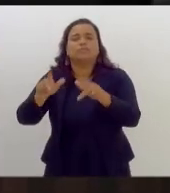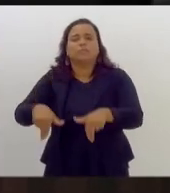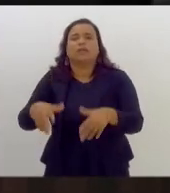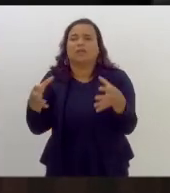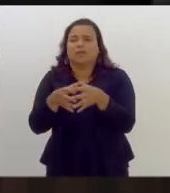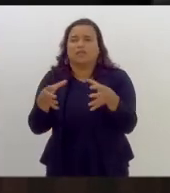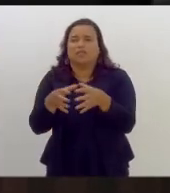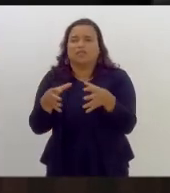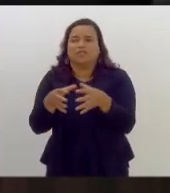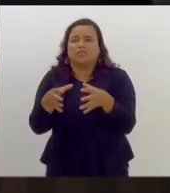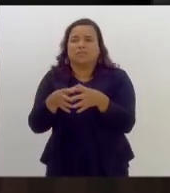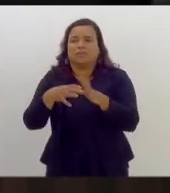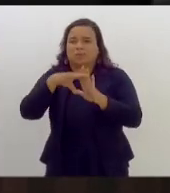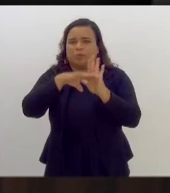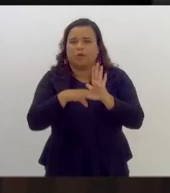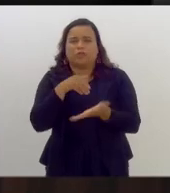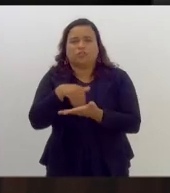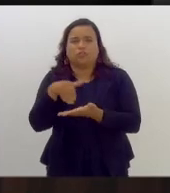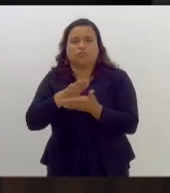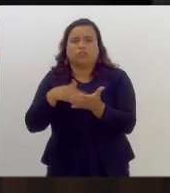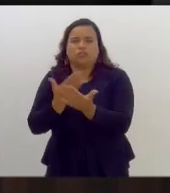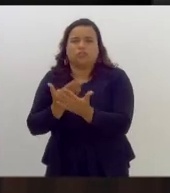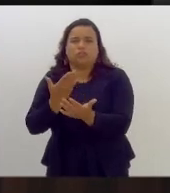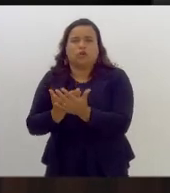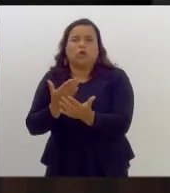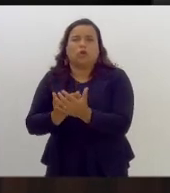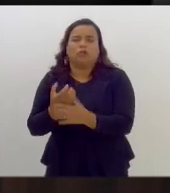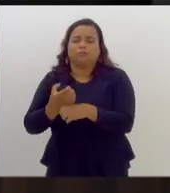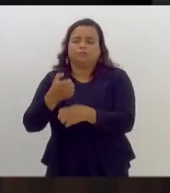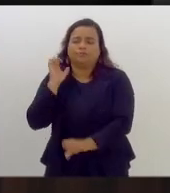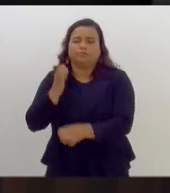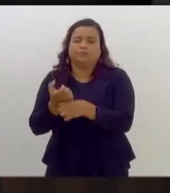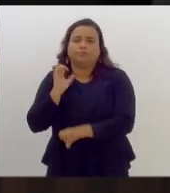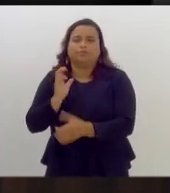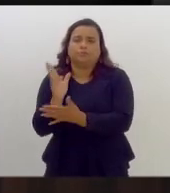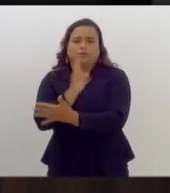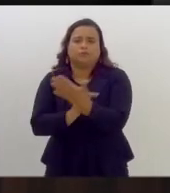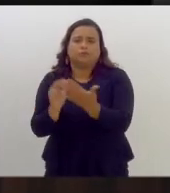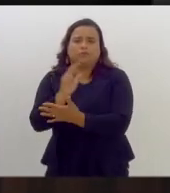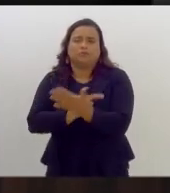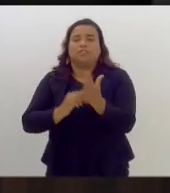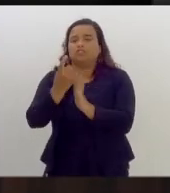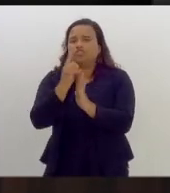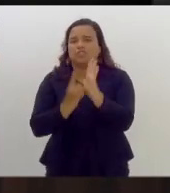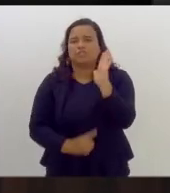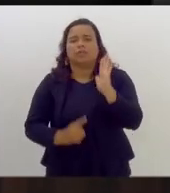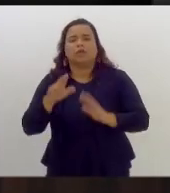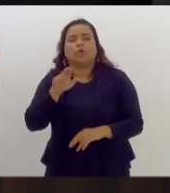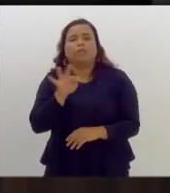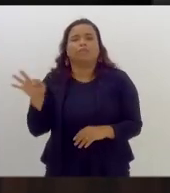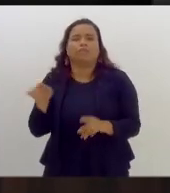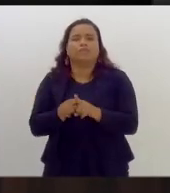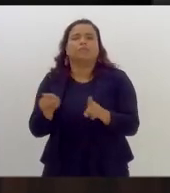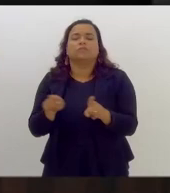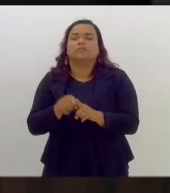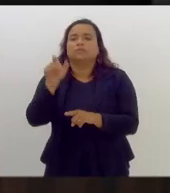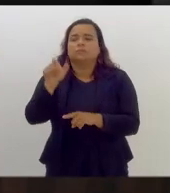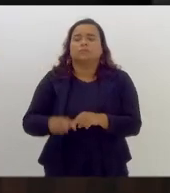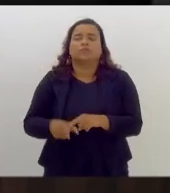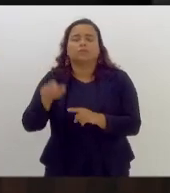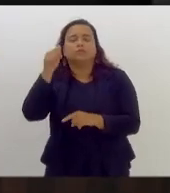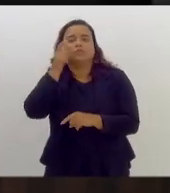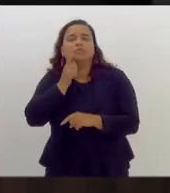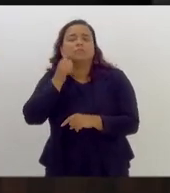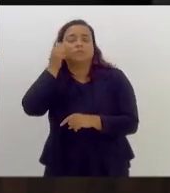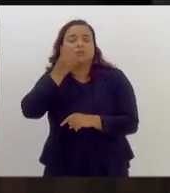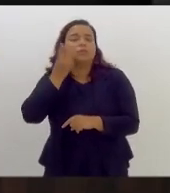programa Escritório Escola de Engenharia e Design da UF. Projeto de resolução 584 de 22, de autoria da deputada Mônica Francisco, concede o diploma